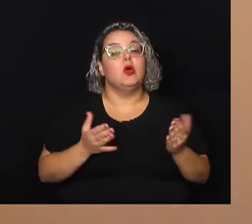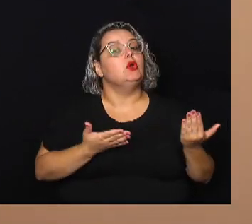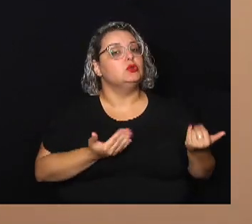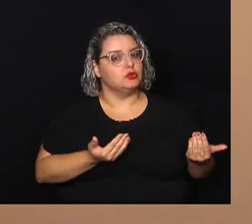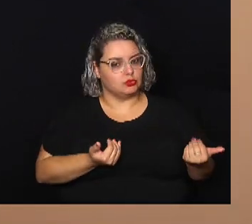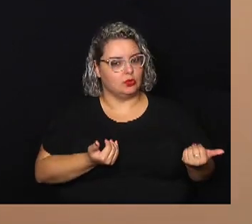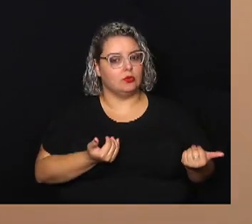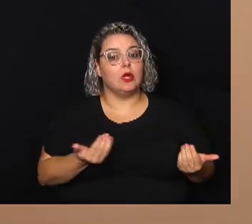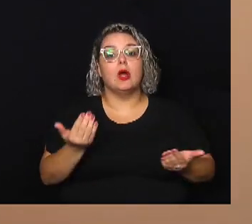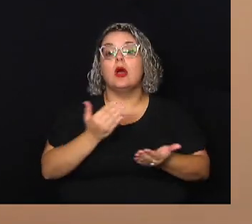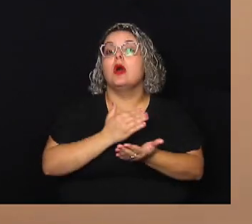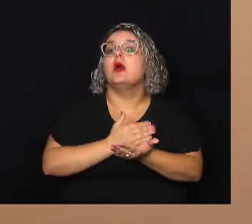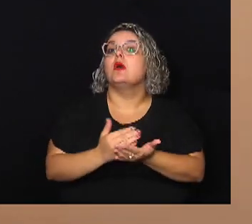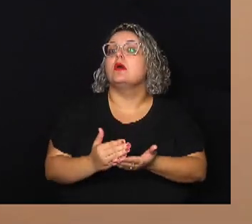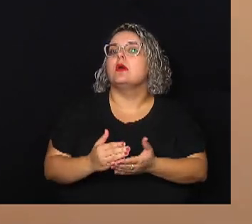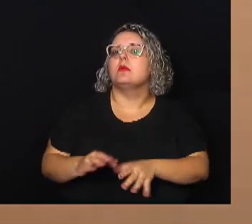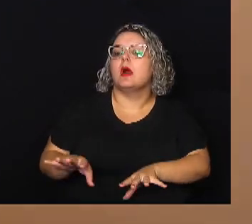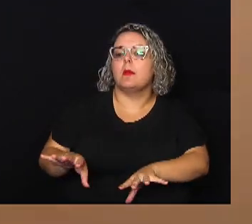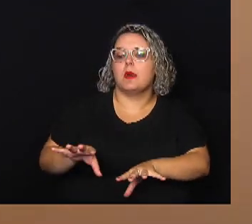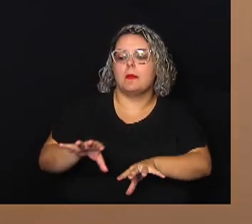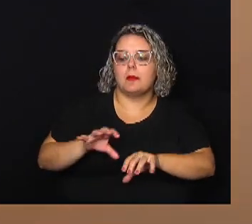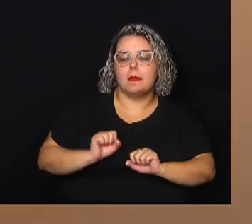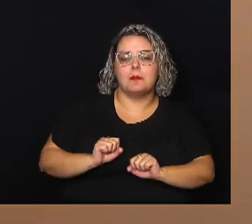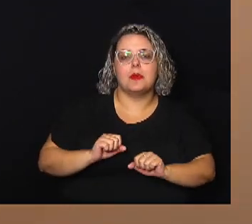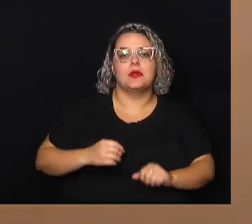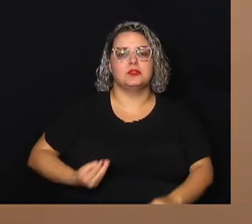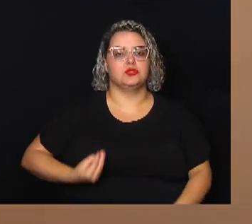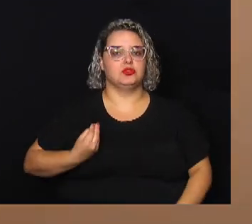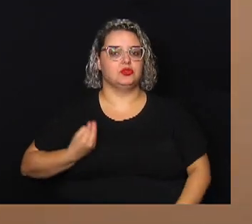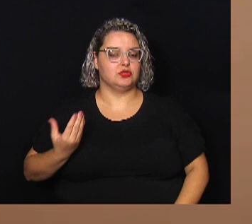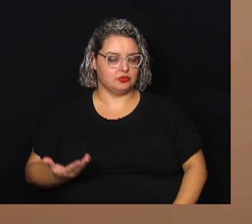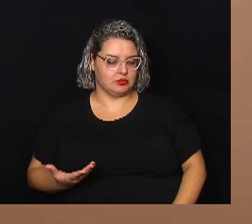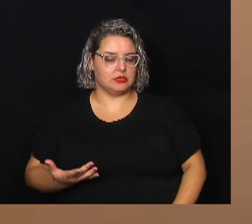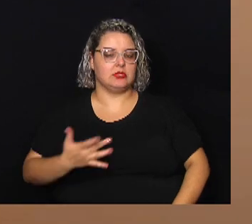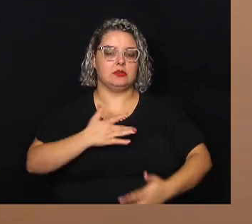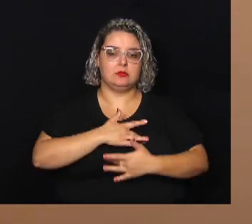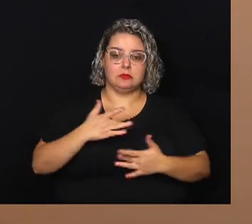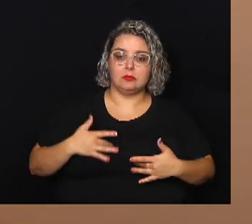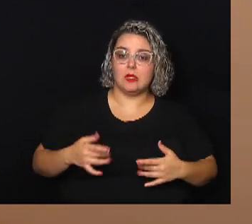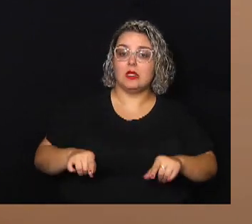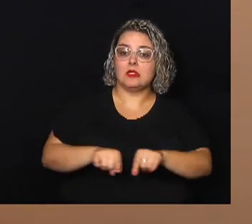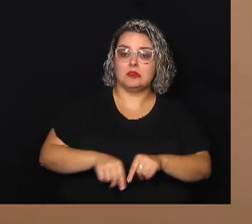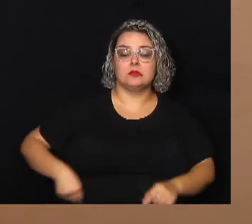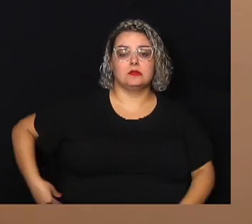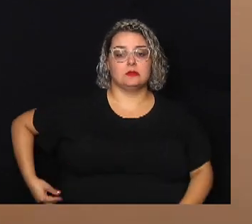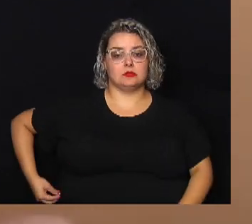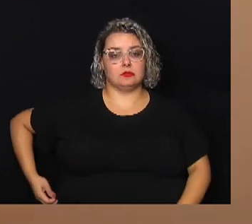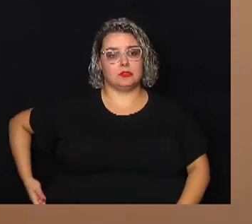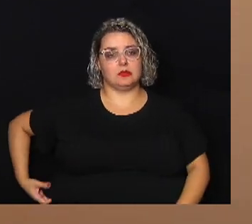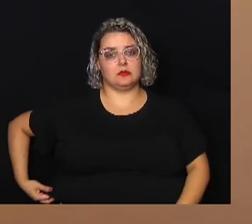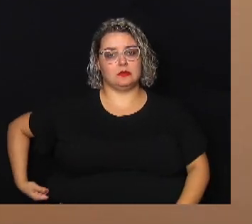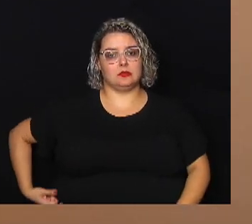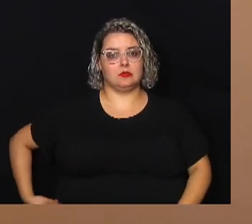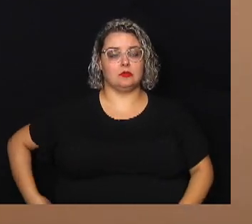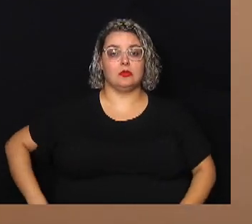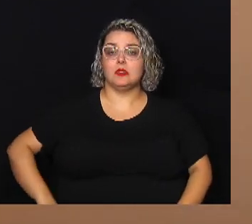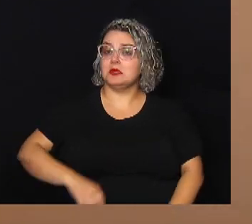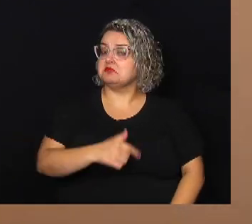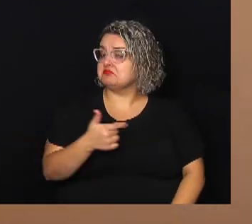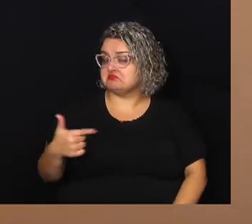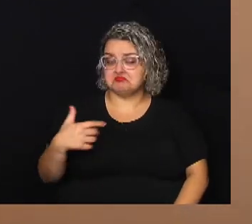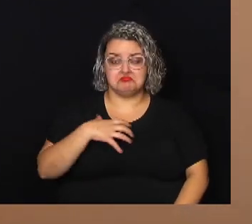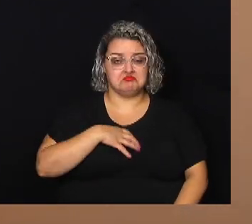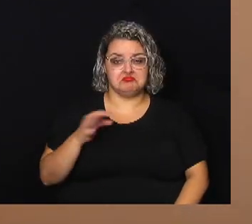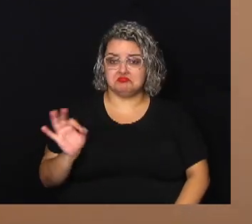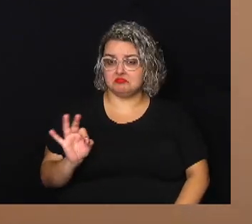que começa a adotar hábitos de vida saudáveis, mas passa também por aquele paciente que não tem sintoma, mas chega